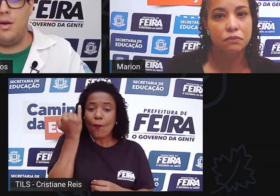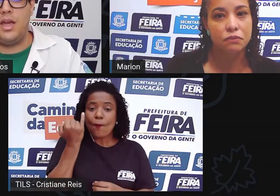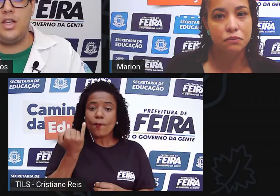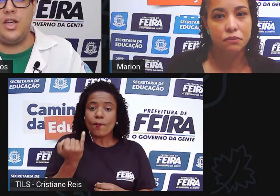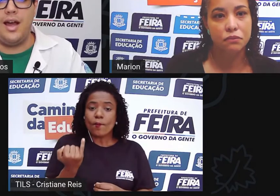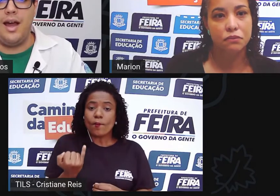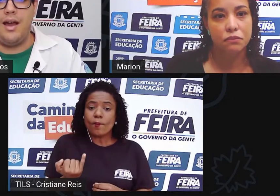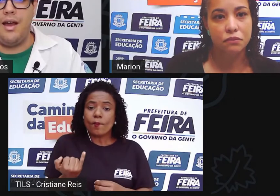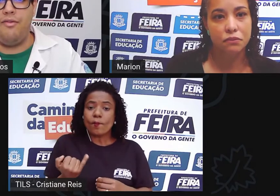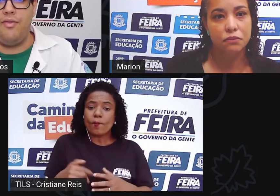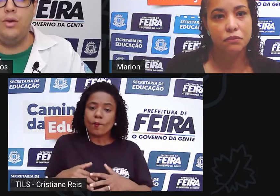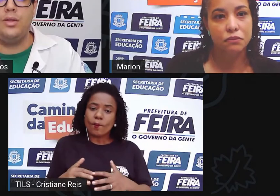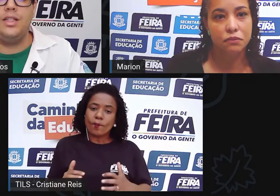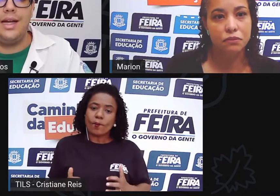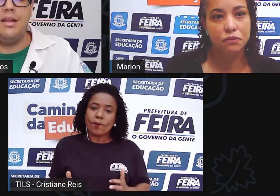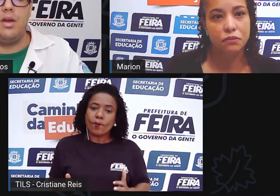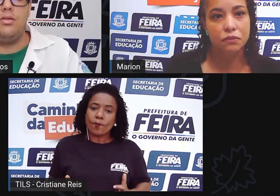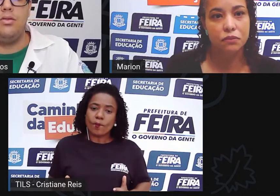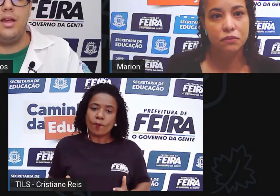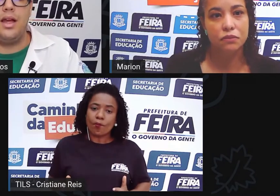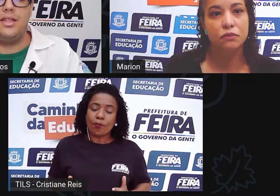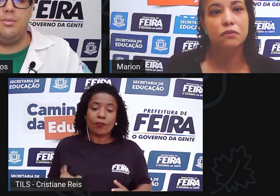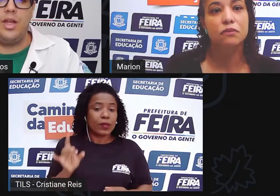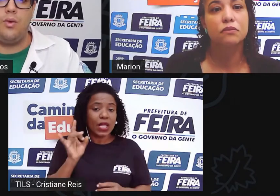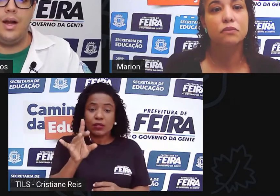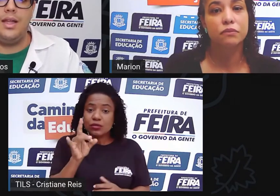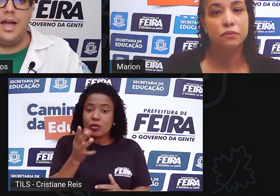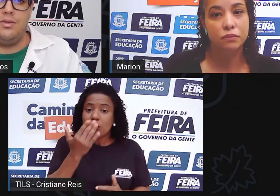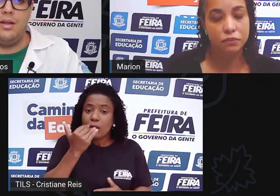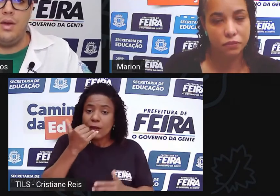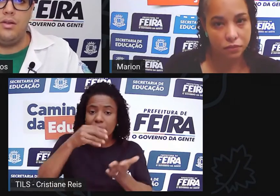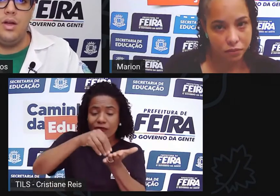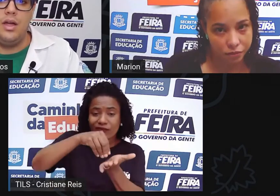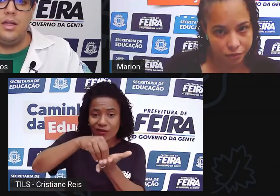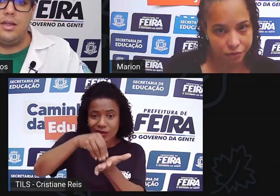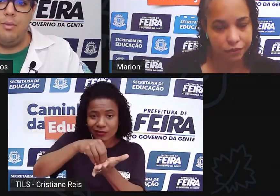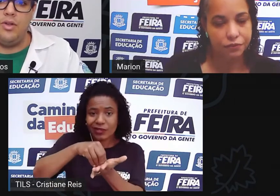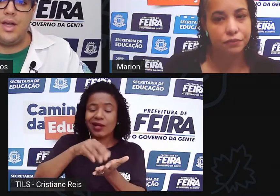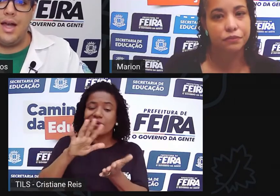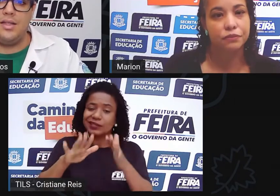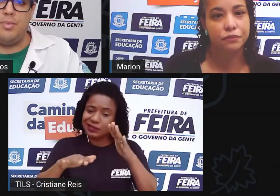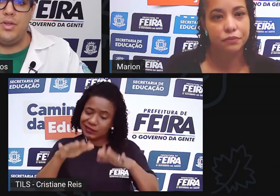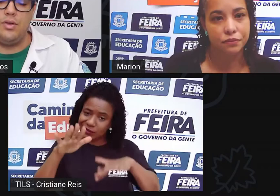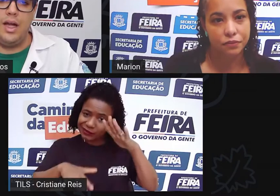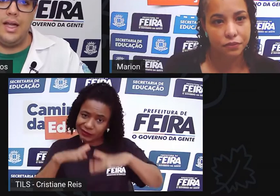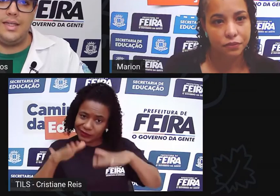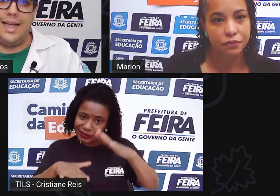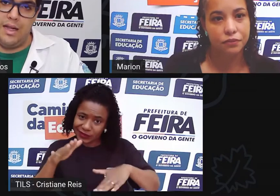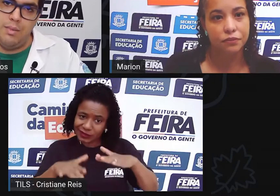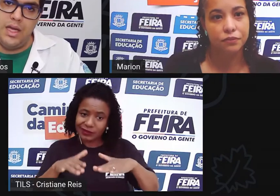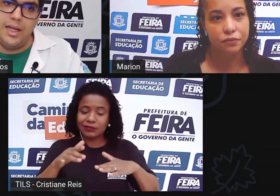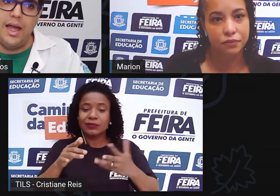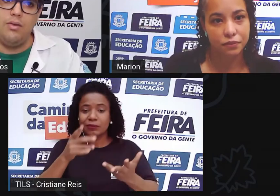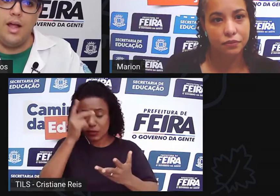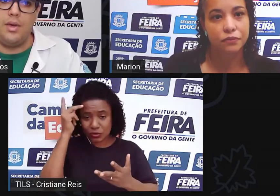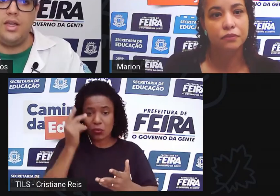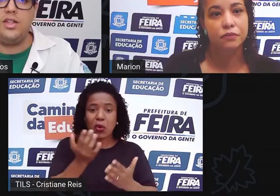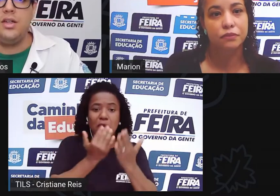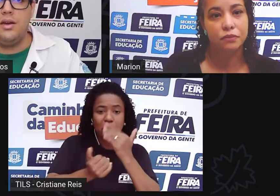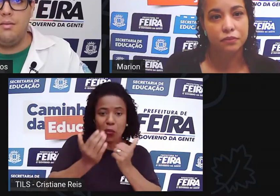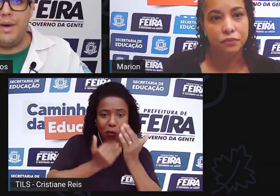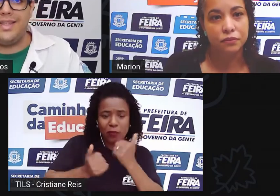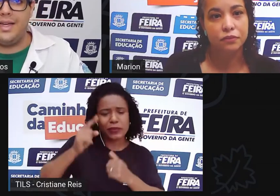é somente a falta de alimento, né? Às vezes é muita qualidade do alimento. Tem muitos casos que a pessoa ela se alimenta